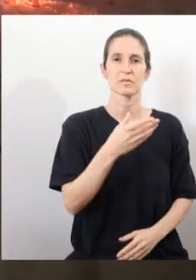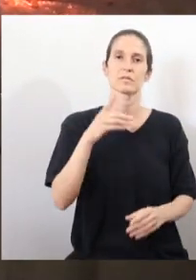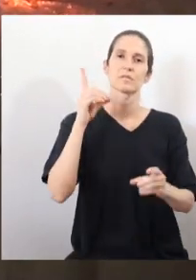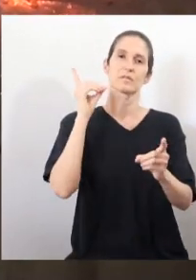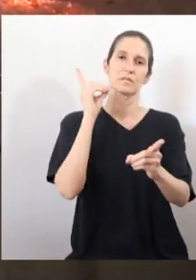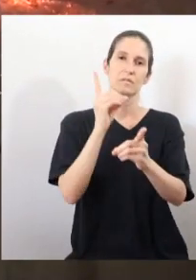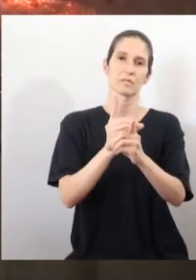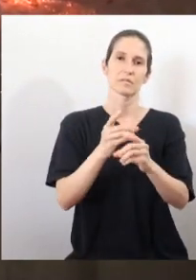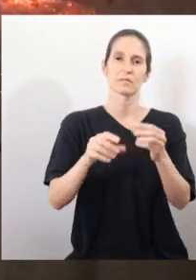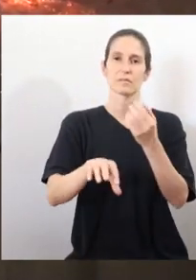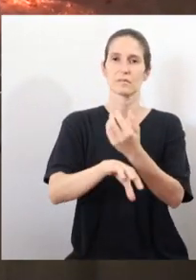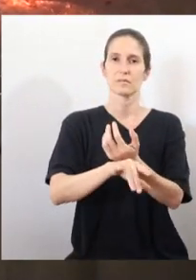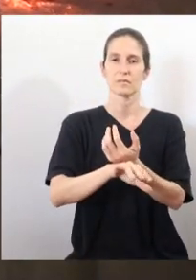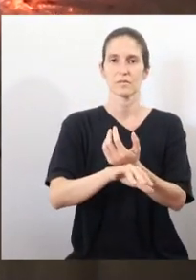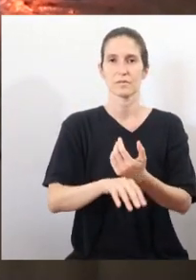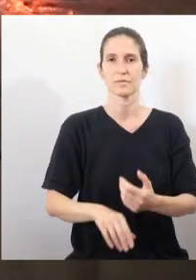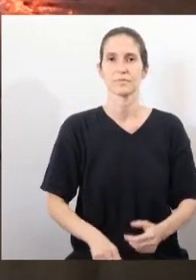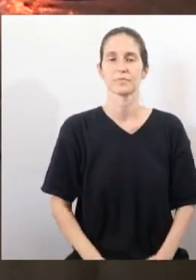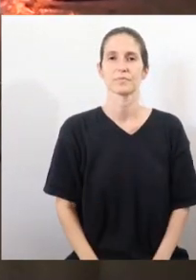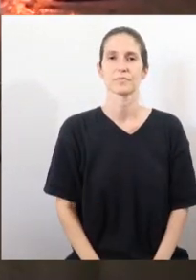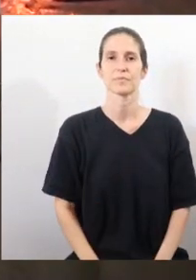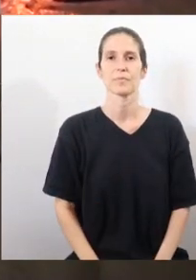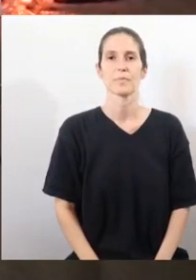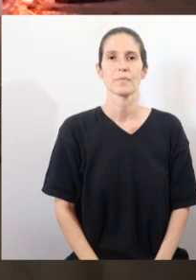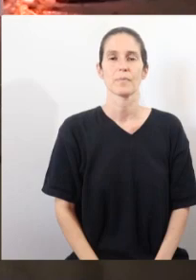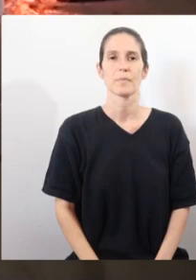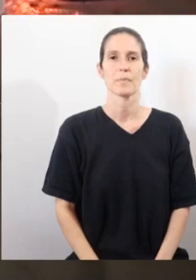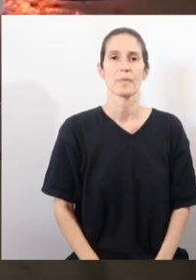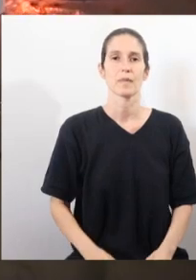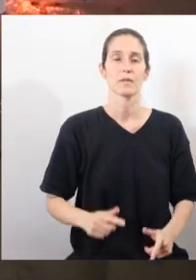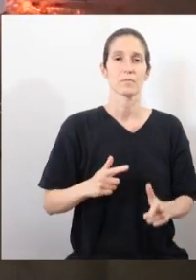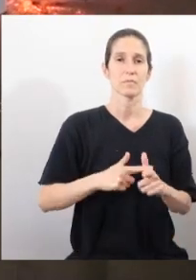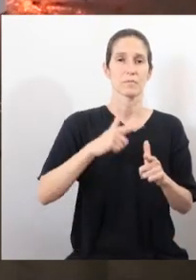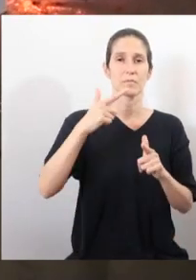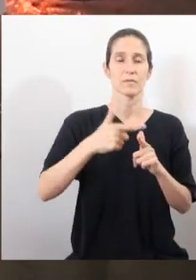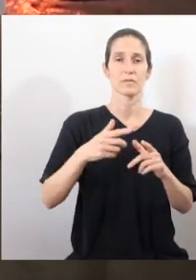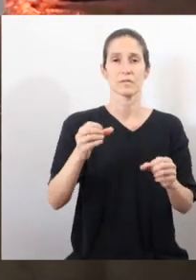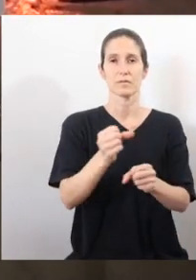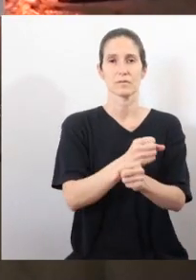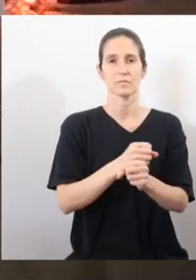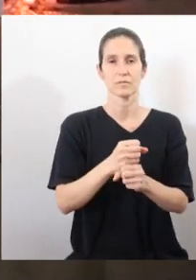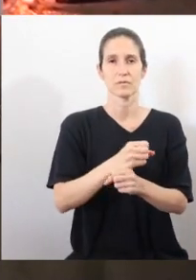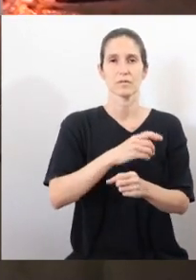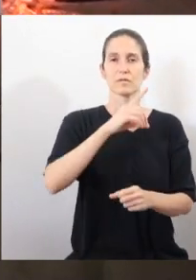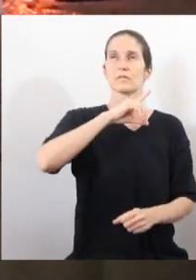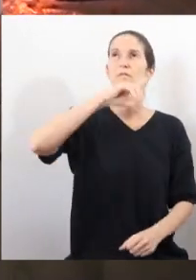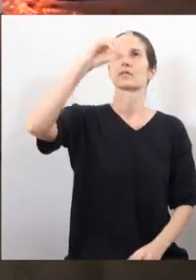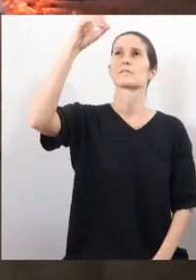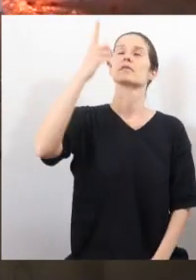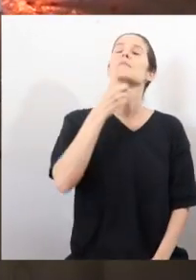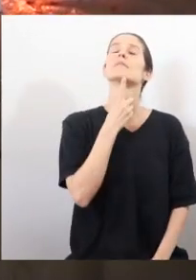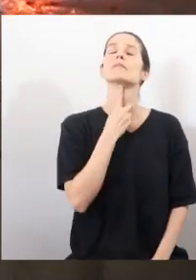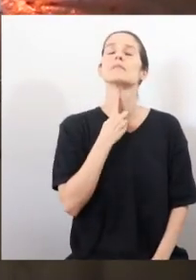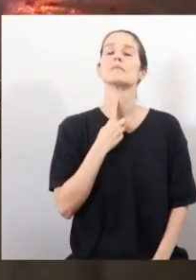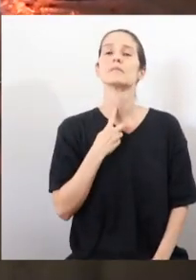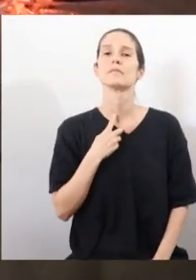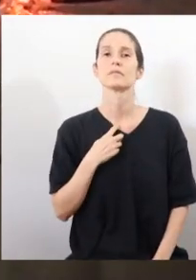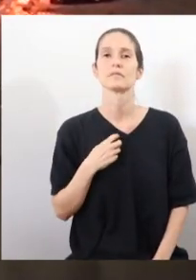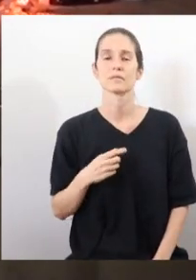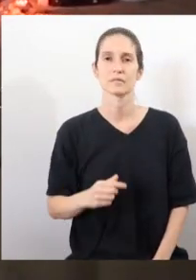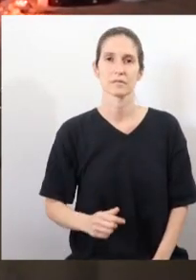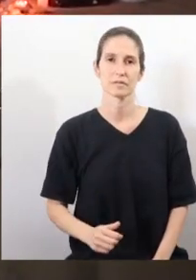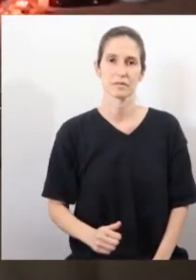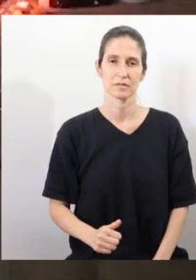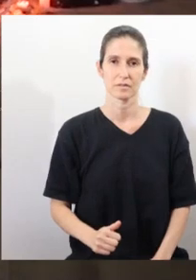a todos os componentes do Raízes. E que o ano que vem, se o Pai